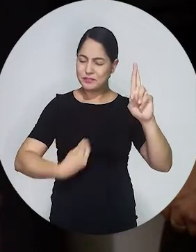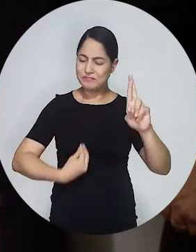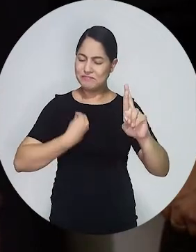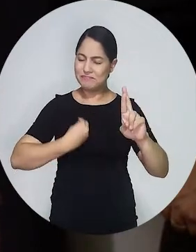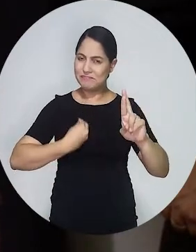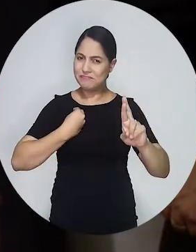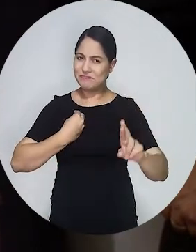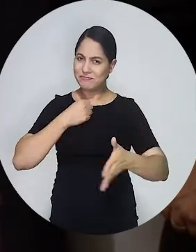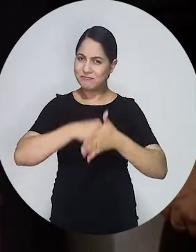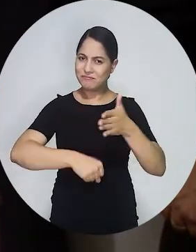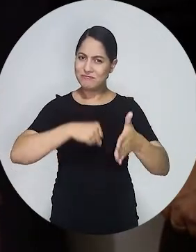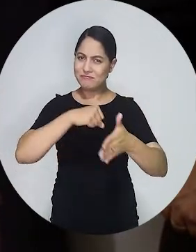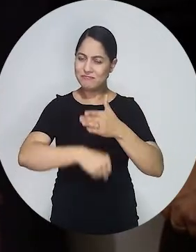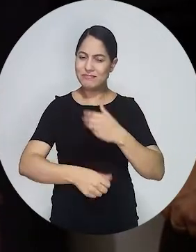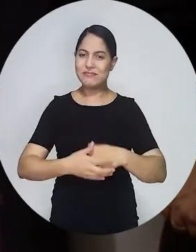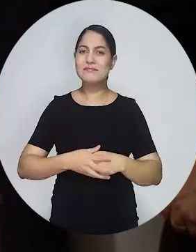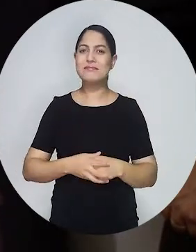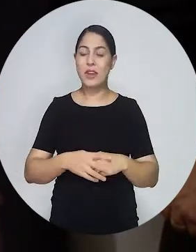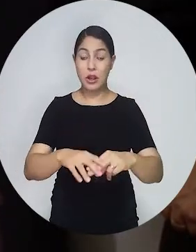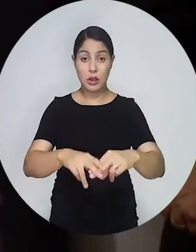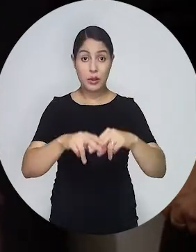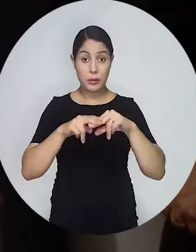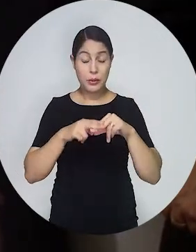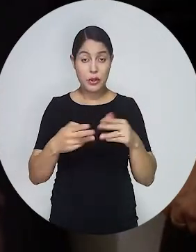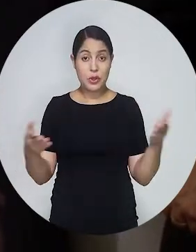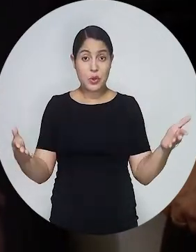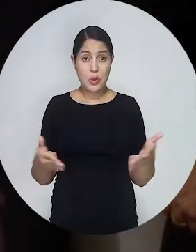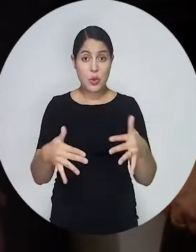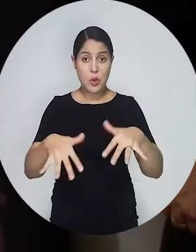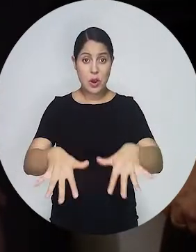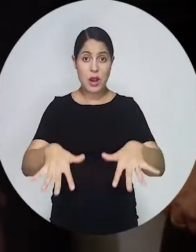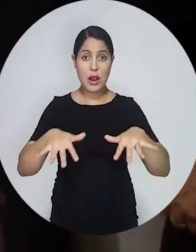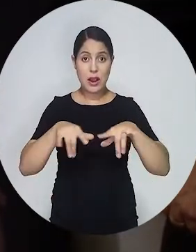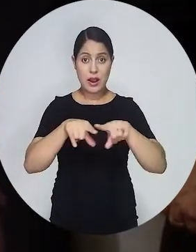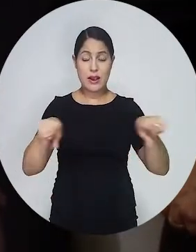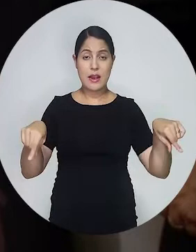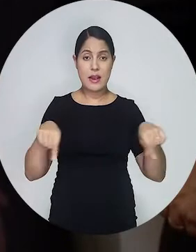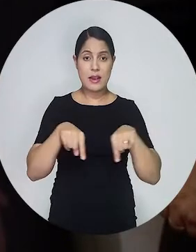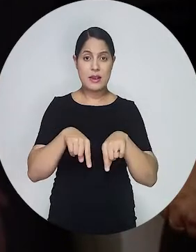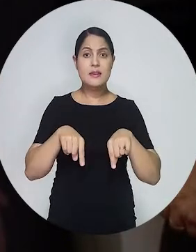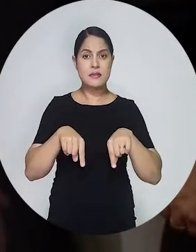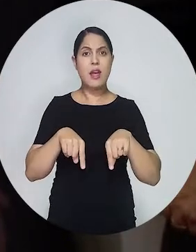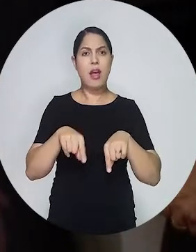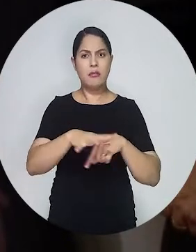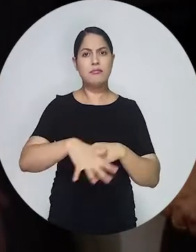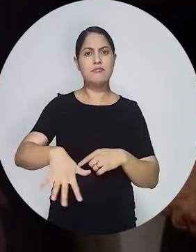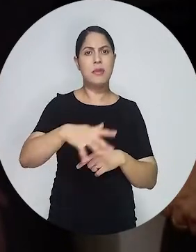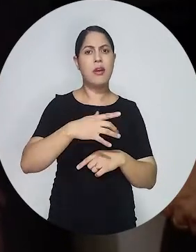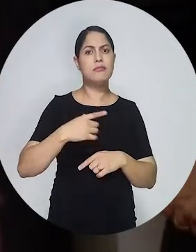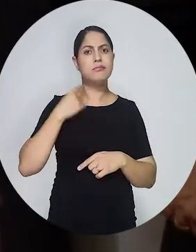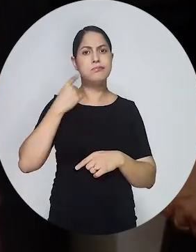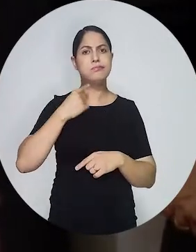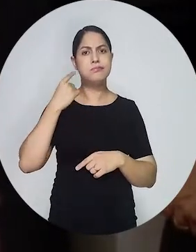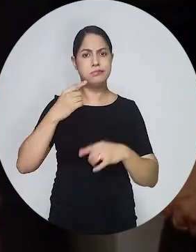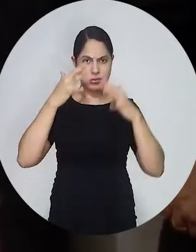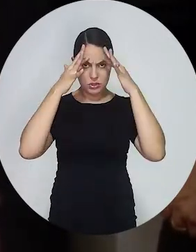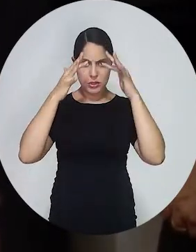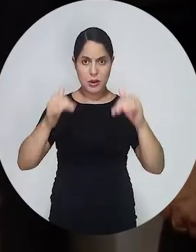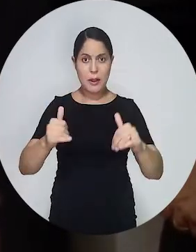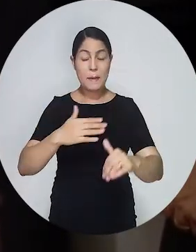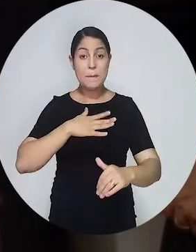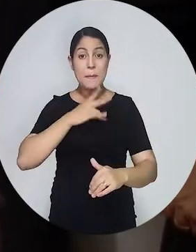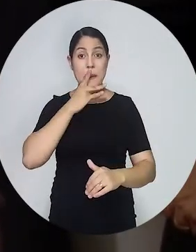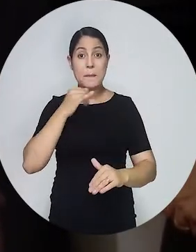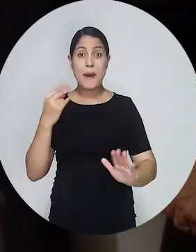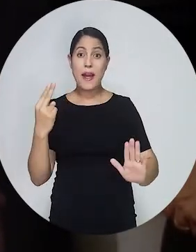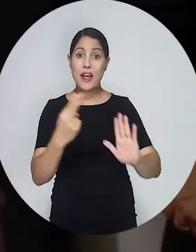conquistada, ganhamos mais força, mais brilho e mais pulsão da vida. Por isso, o batismo da sala da advocacia deste tribunal, com